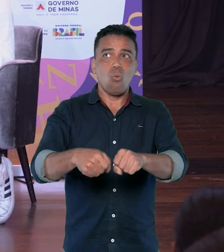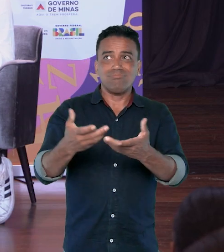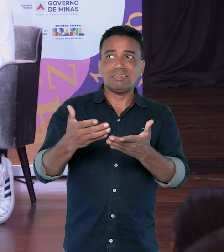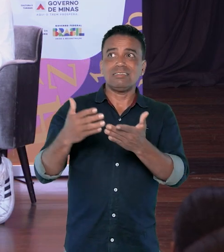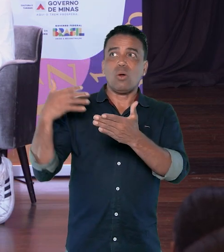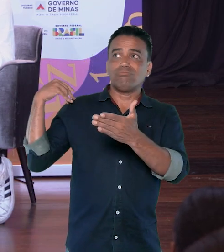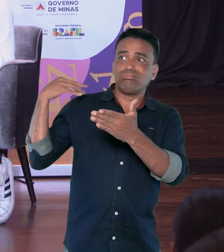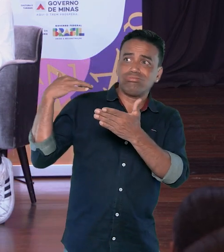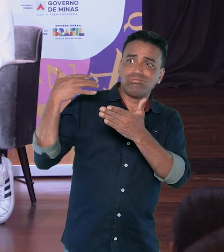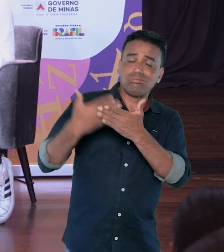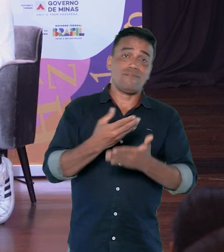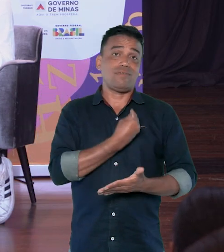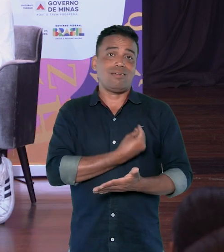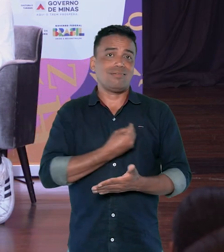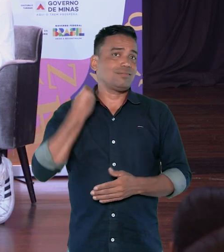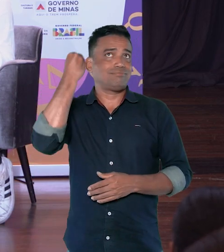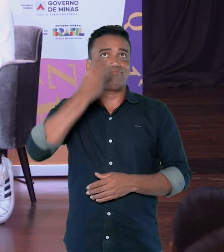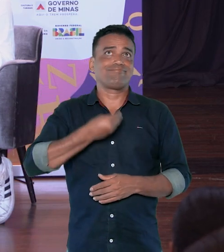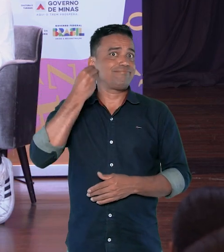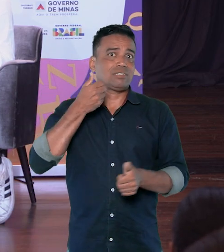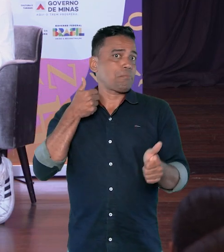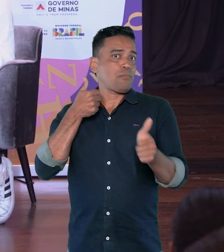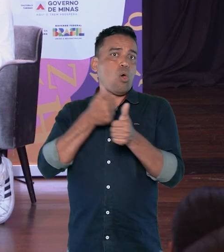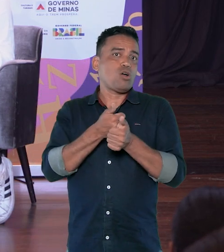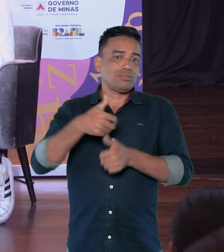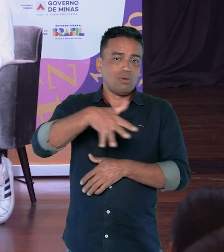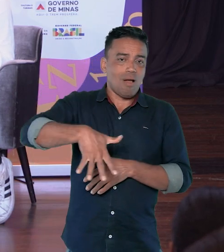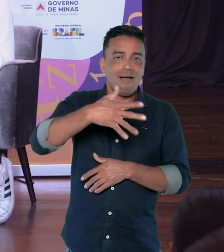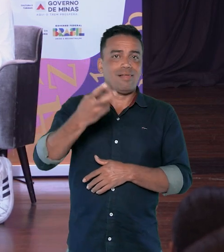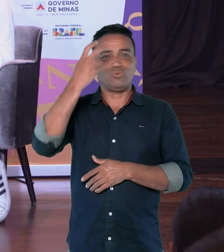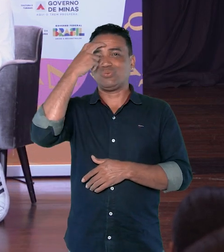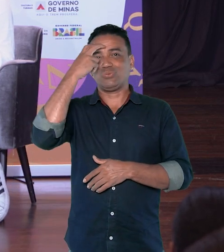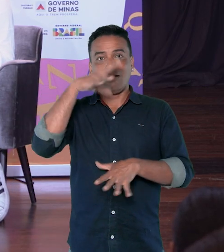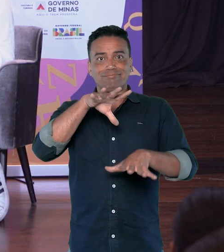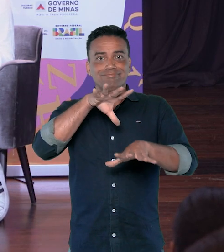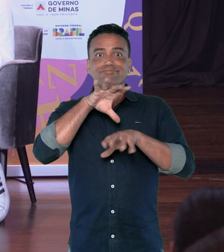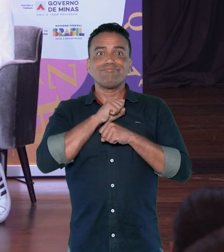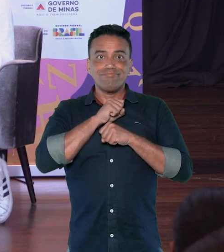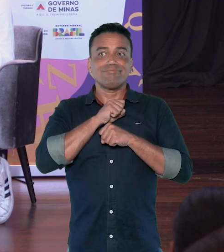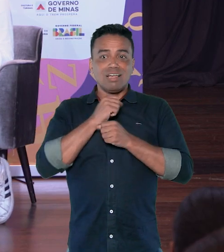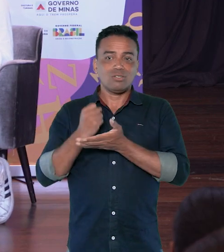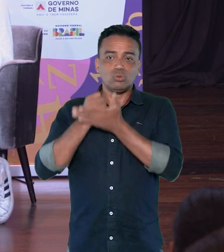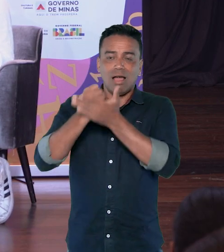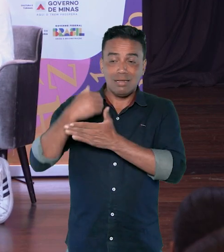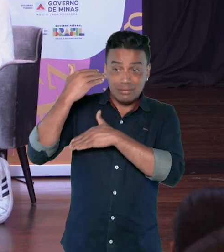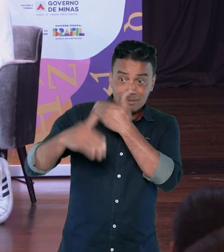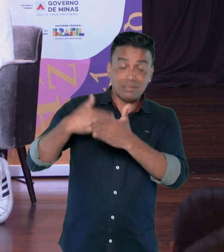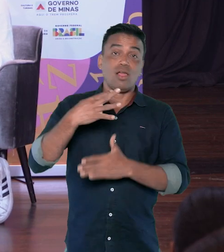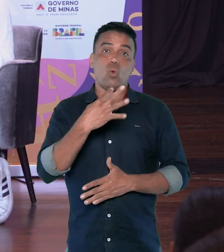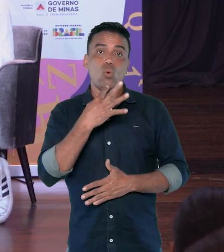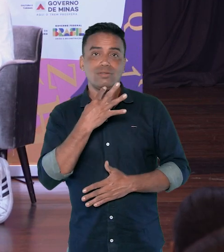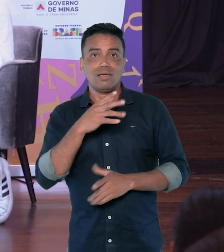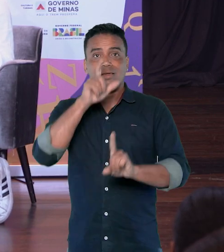essa trajetória próxima, né, de um ambiente cultural que propiciasse que ele conhecesse,